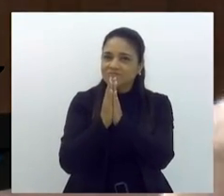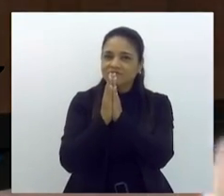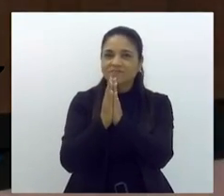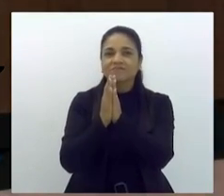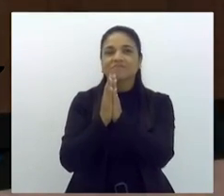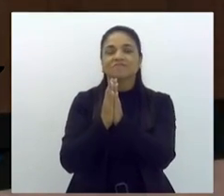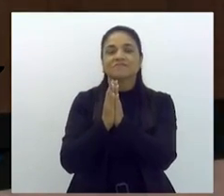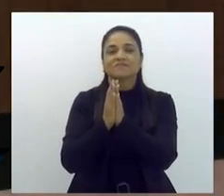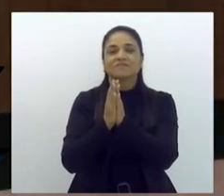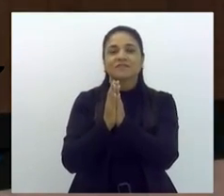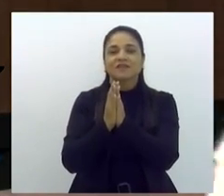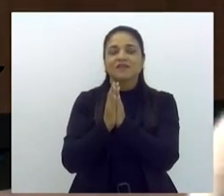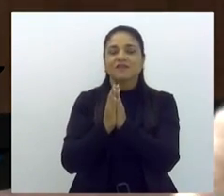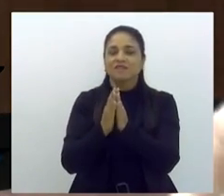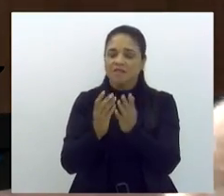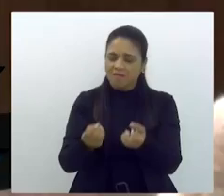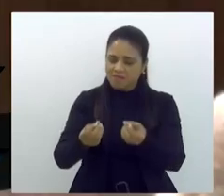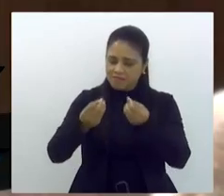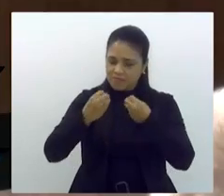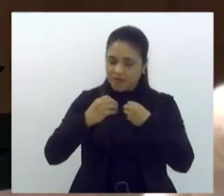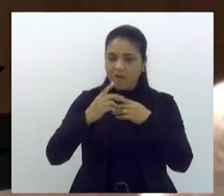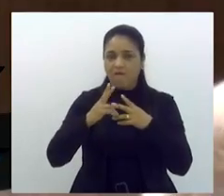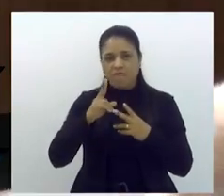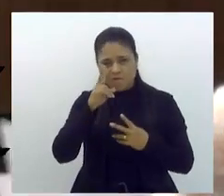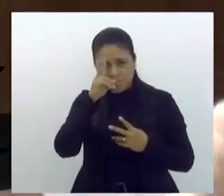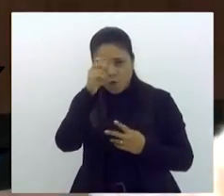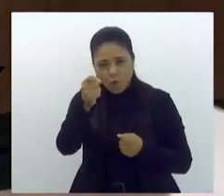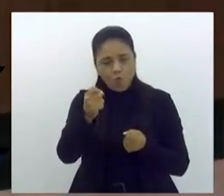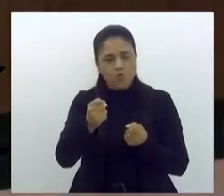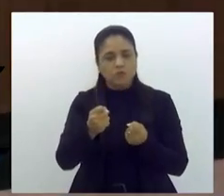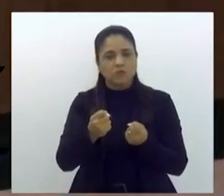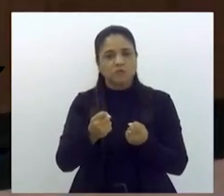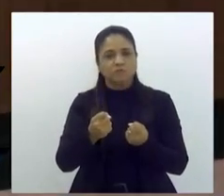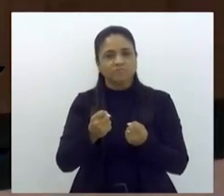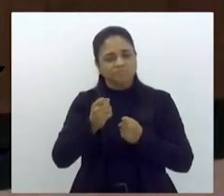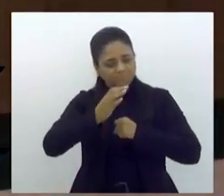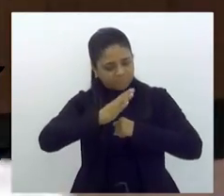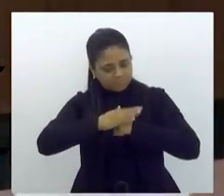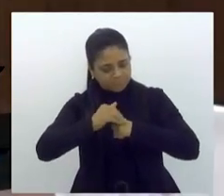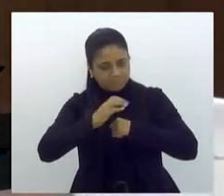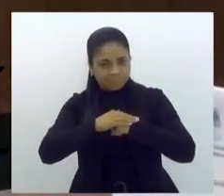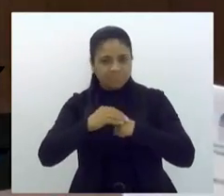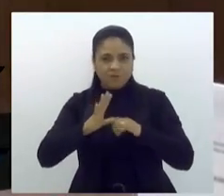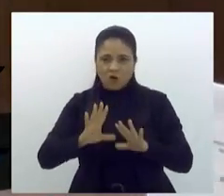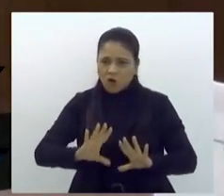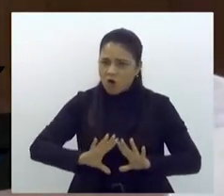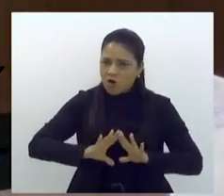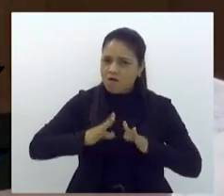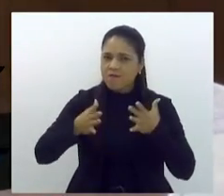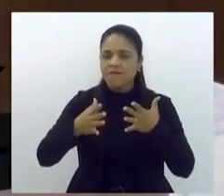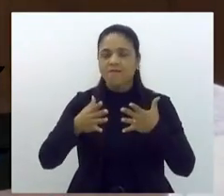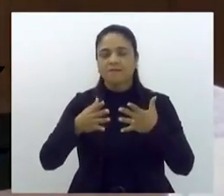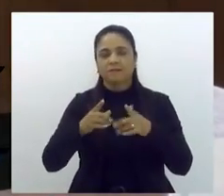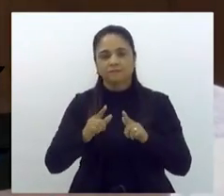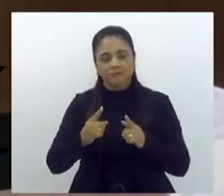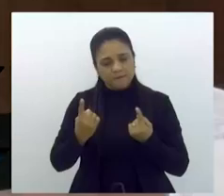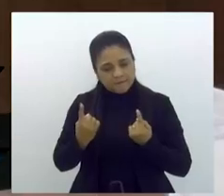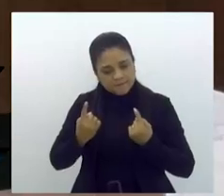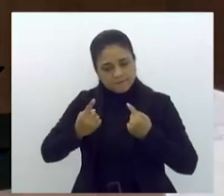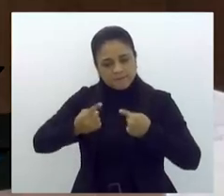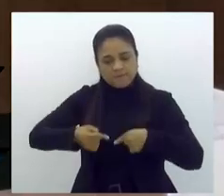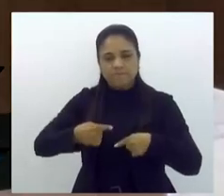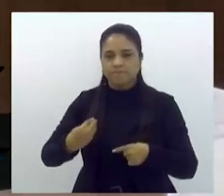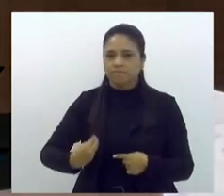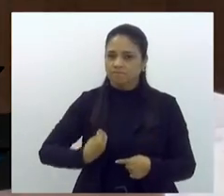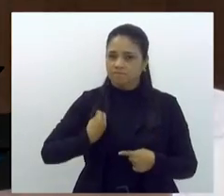dá nos dá força nos dá coragem nos dá acalanto para seguir com os desafios da nossa vida